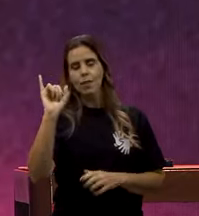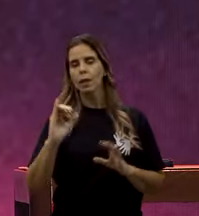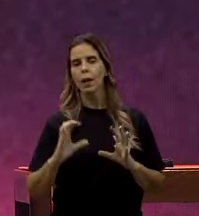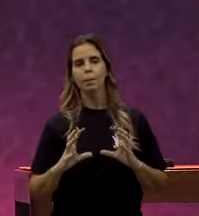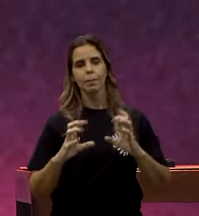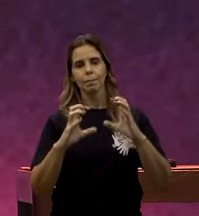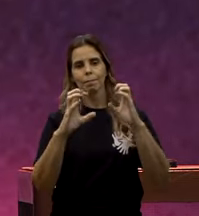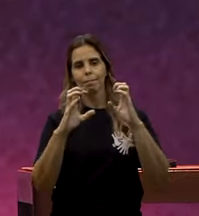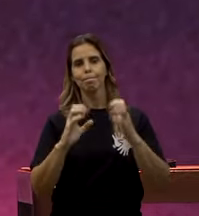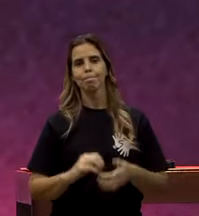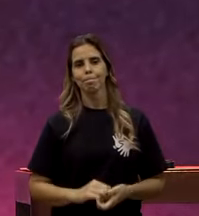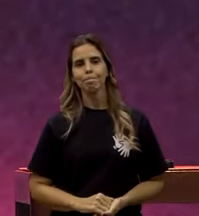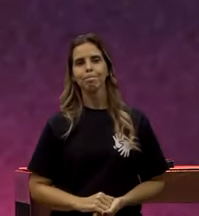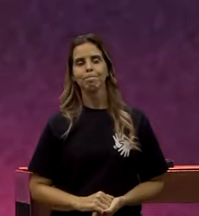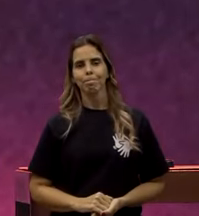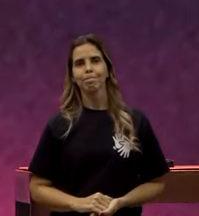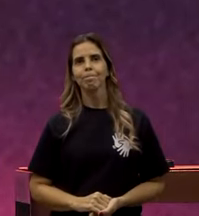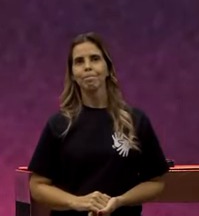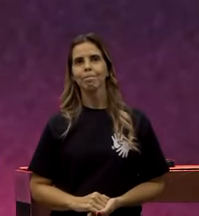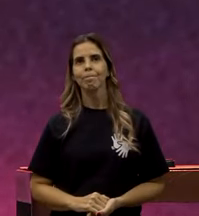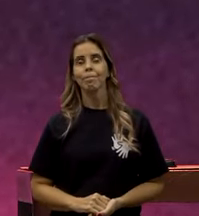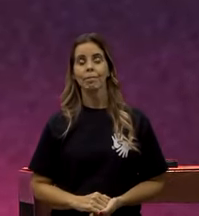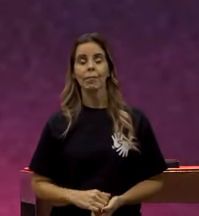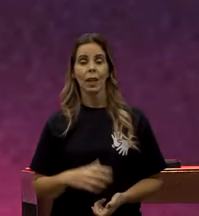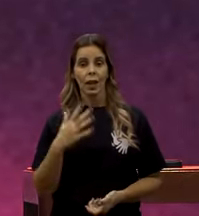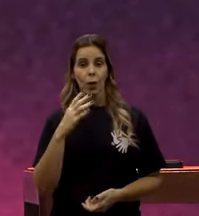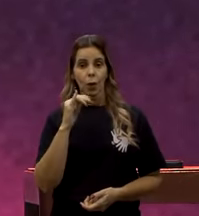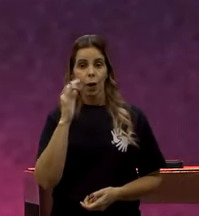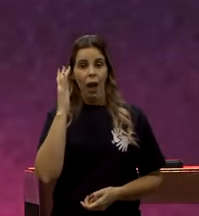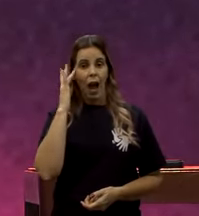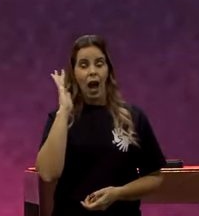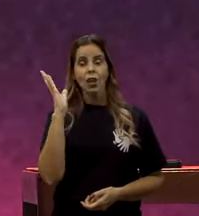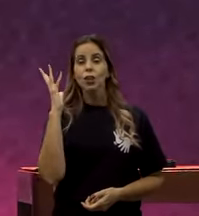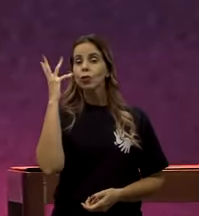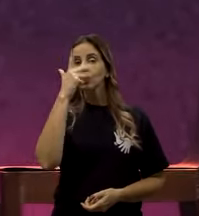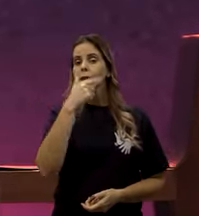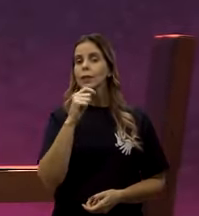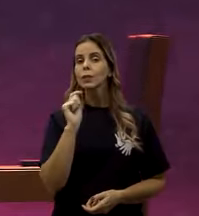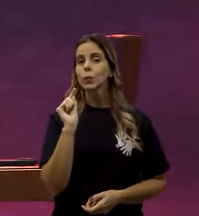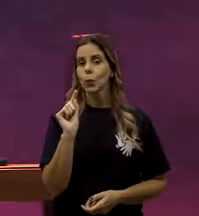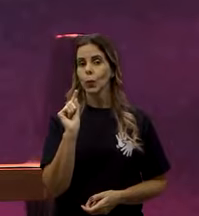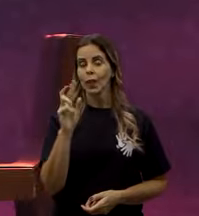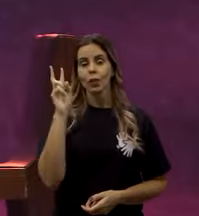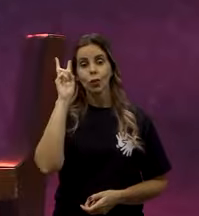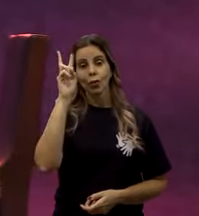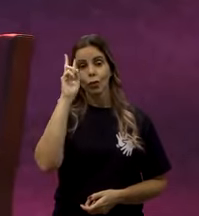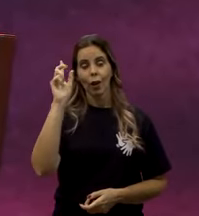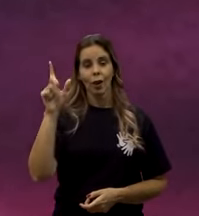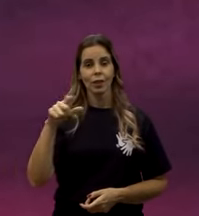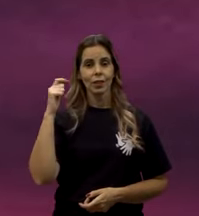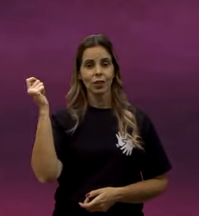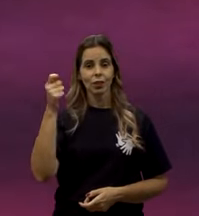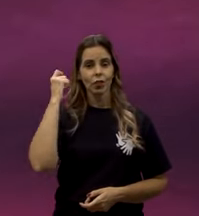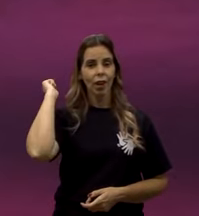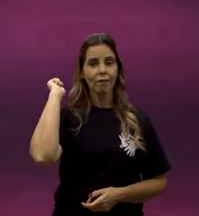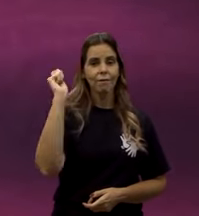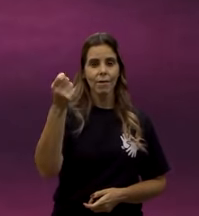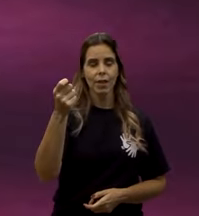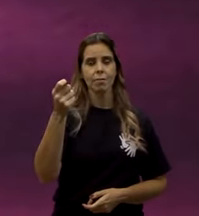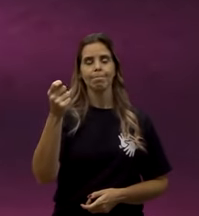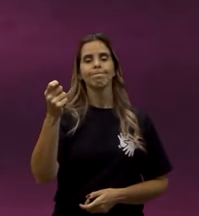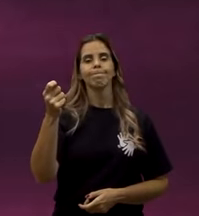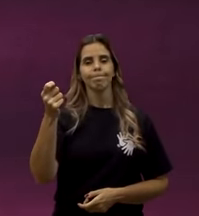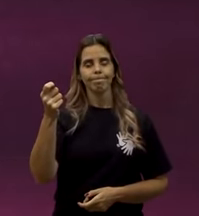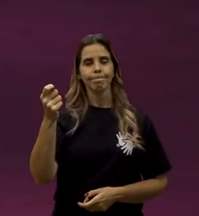aqui sabe o que que eu acho lindo quando quando Davi vai lutar contra Golias a coisa